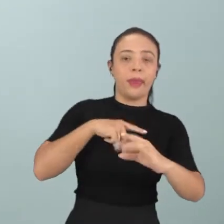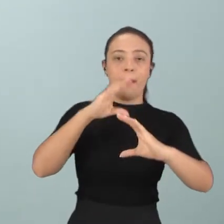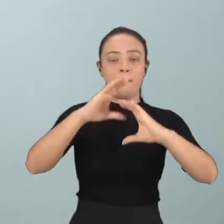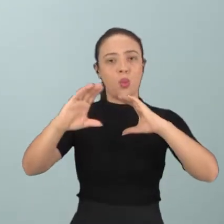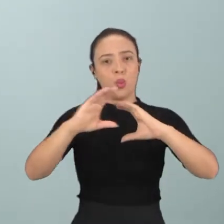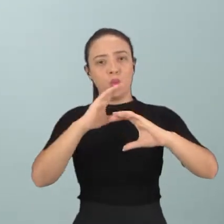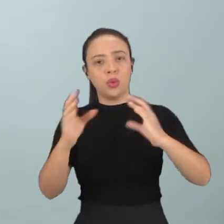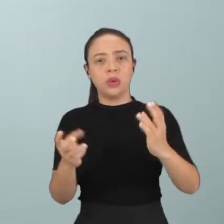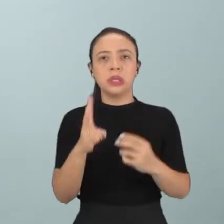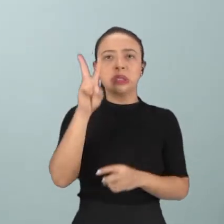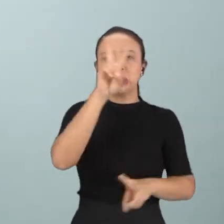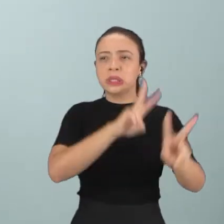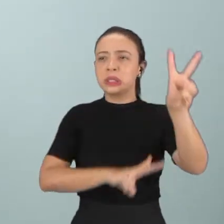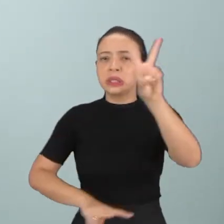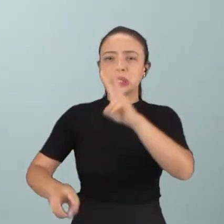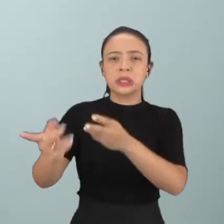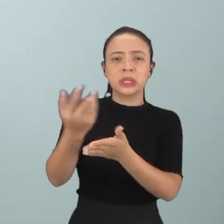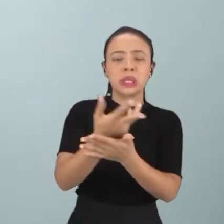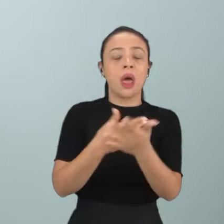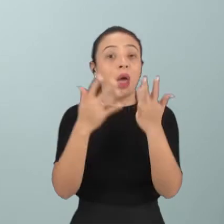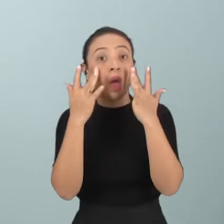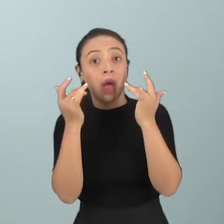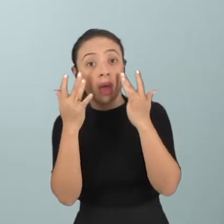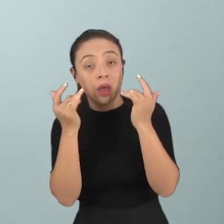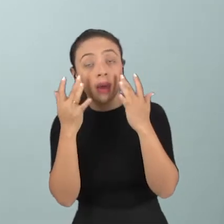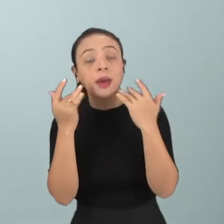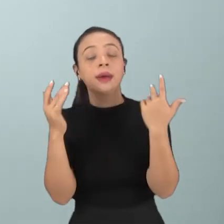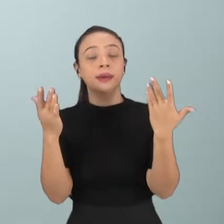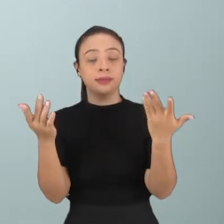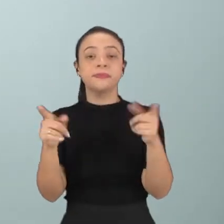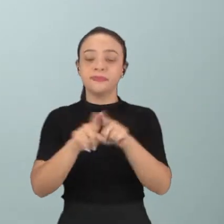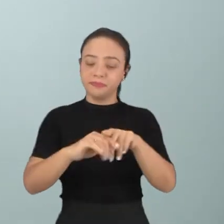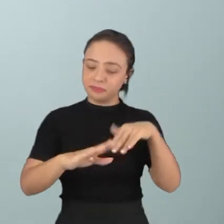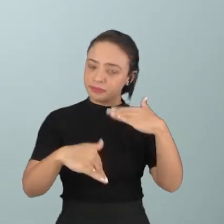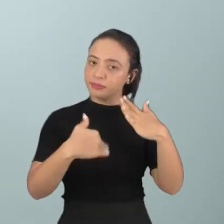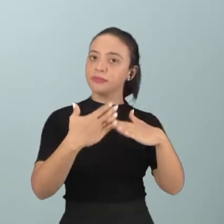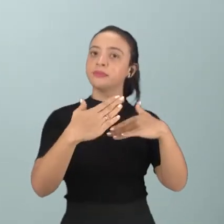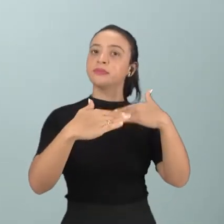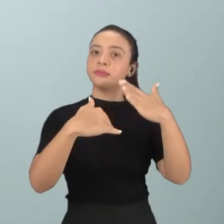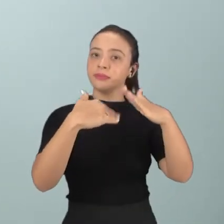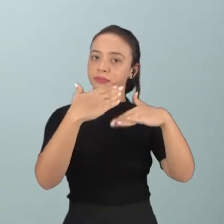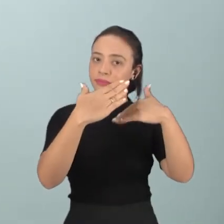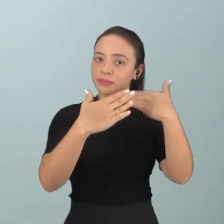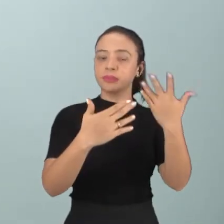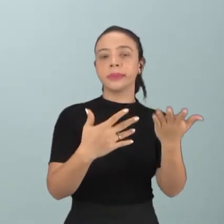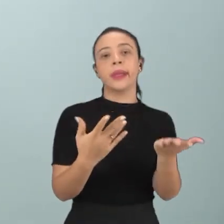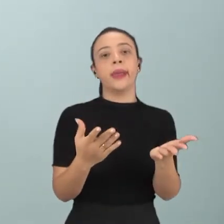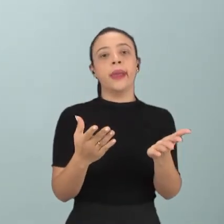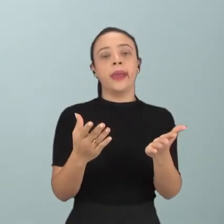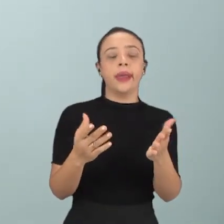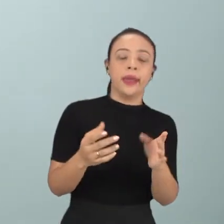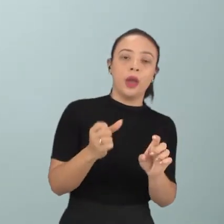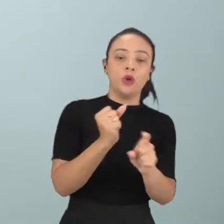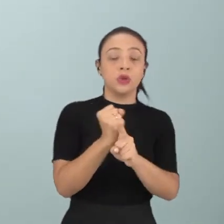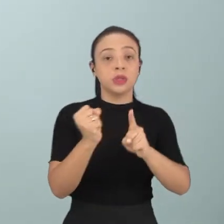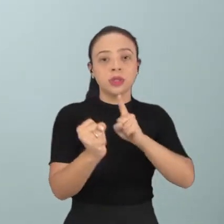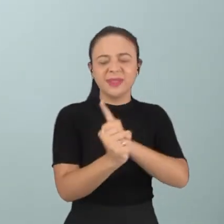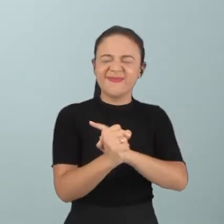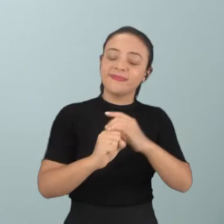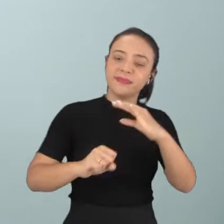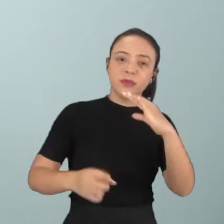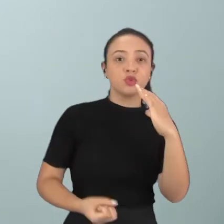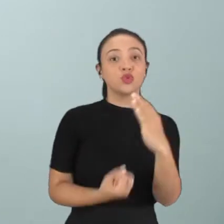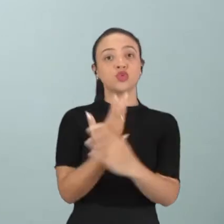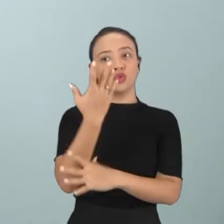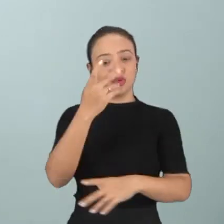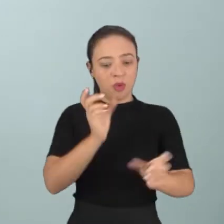a dança, o teatro na pré-história. E claro que ele vai evoluindo, de acordo com as sociedades, vão se constituindo, vão